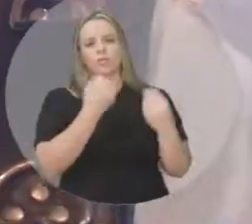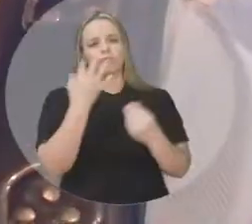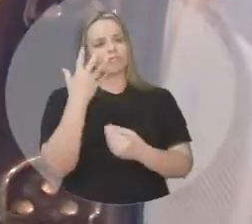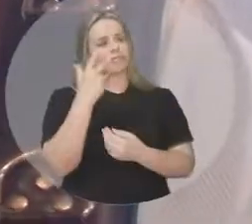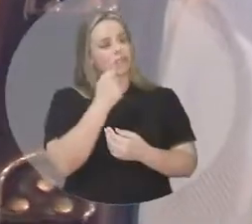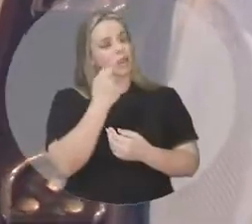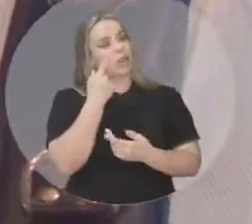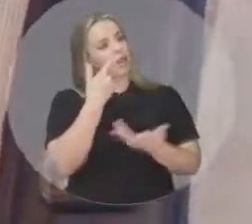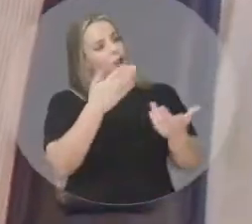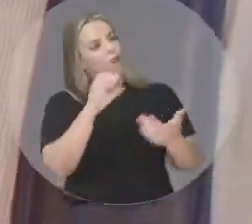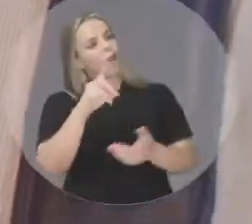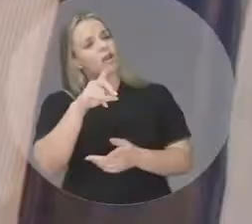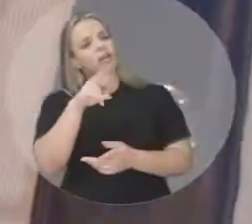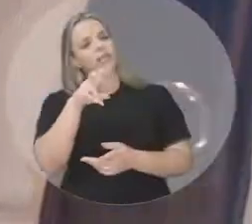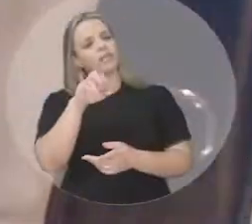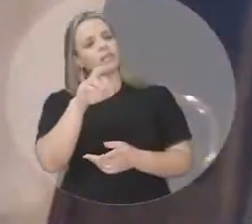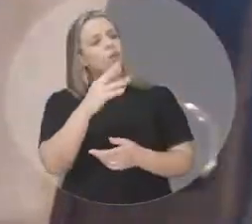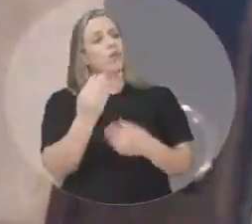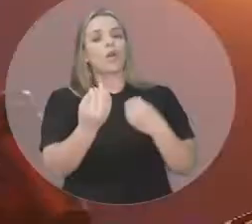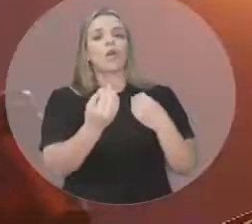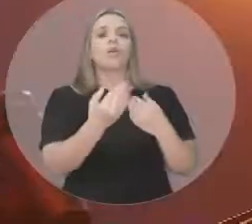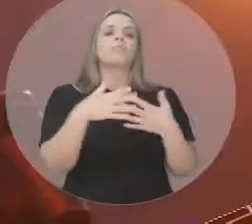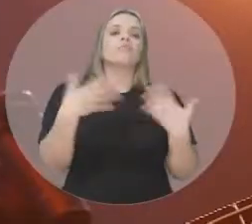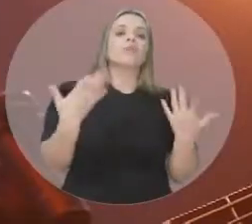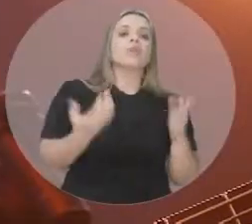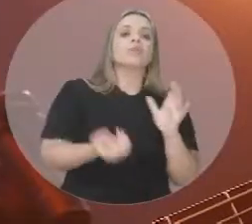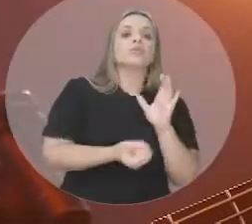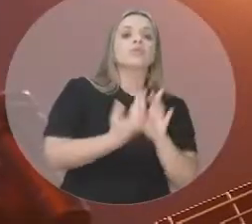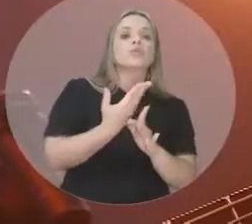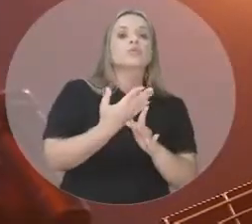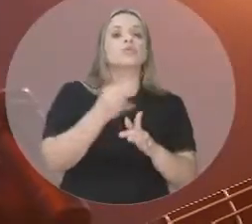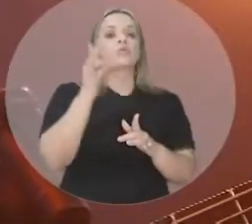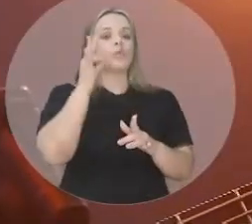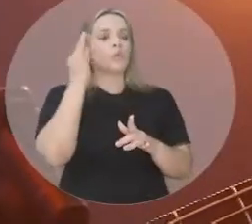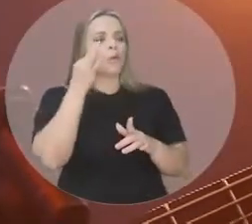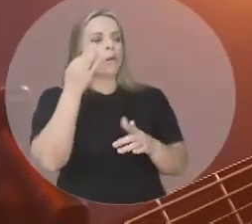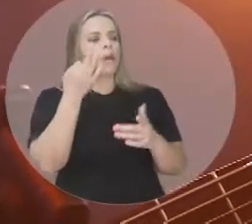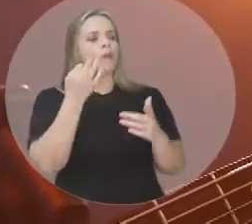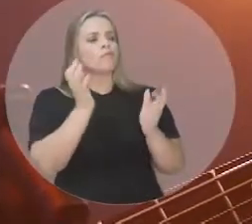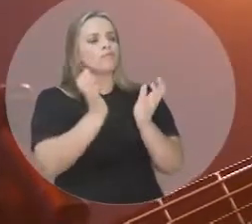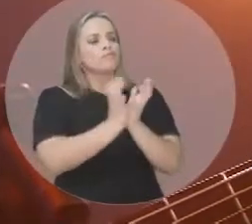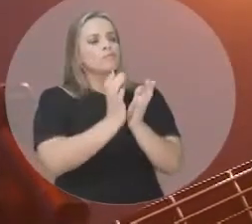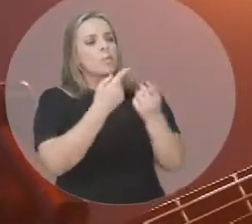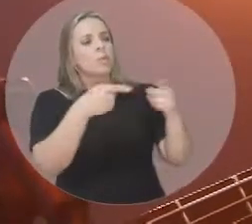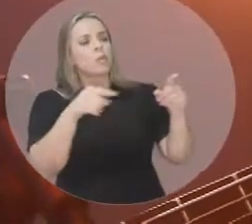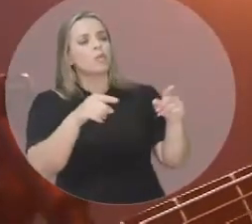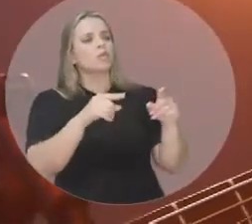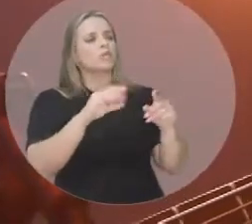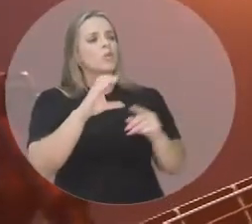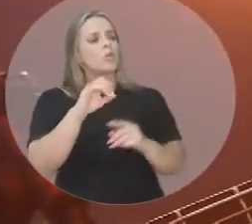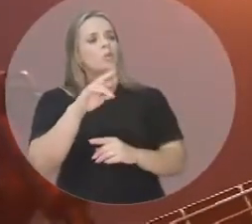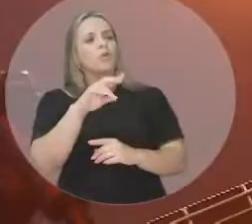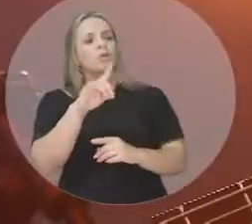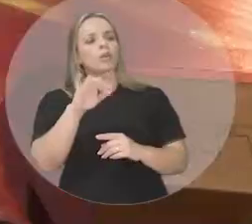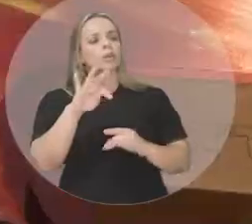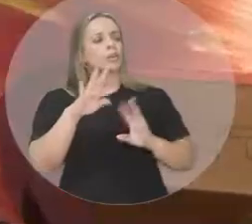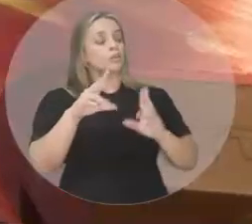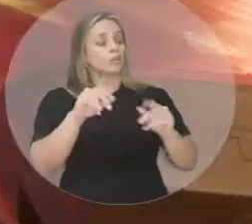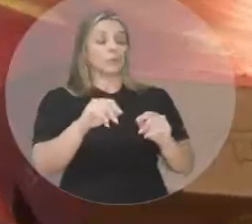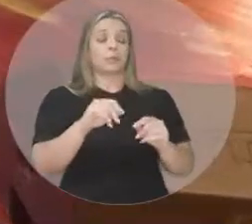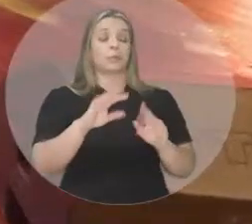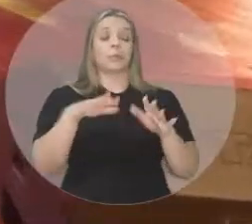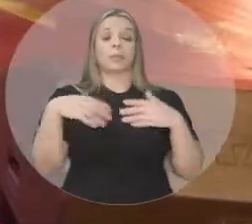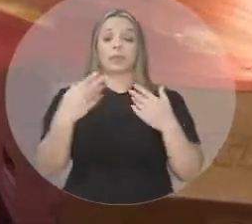Desert Punk, ela é muito feeling, né? A banda, ela se olha, é uma banda que trabalha muito